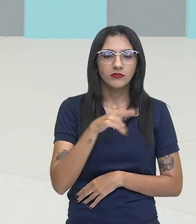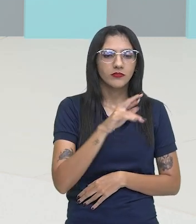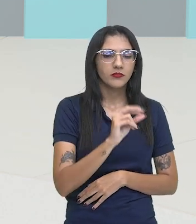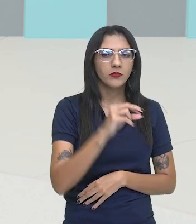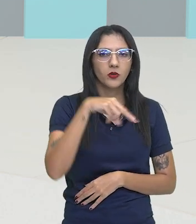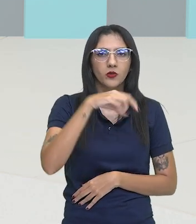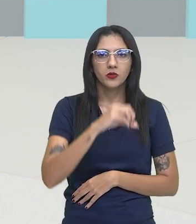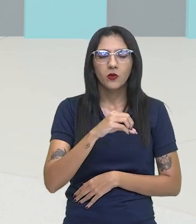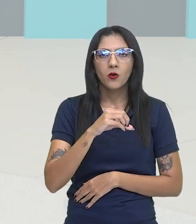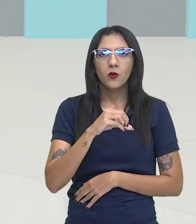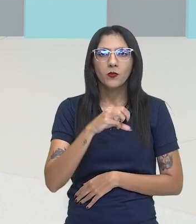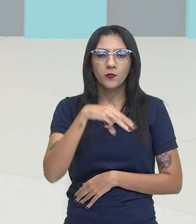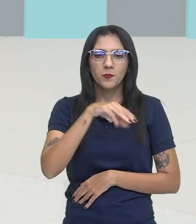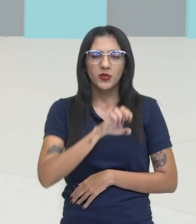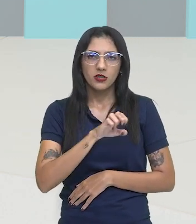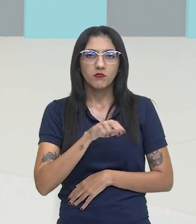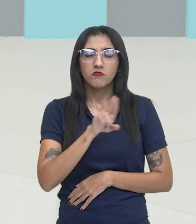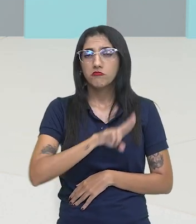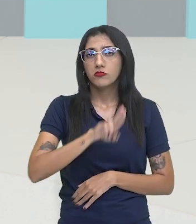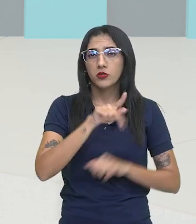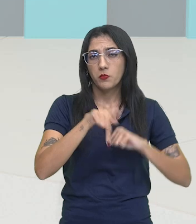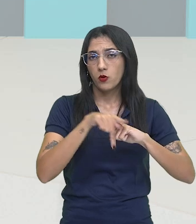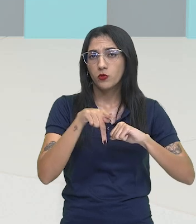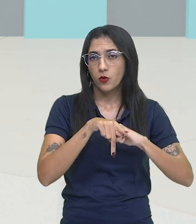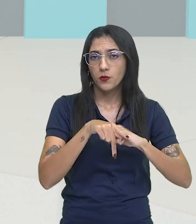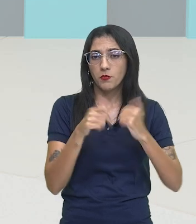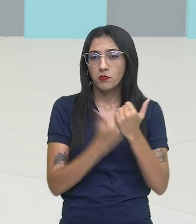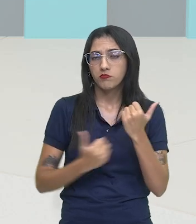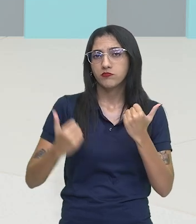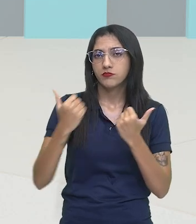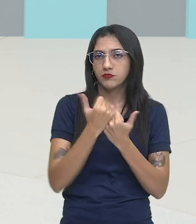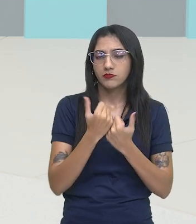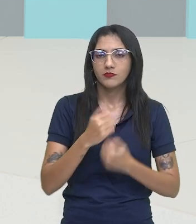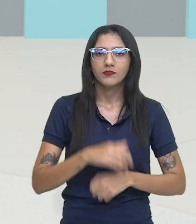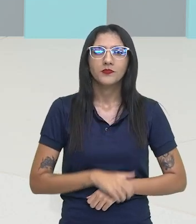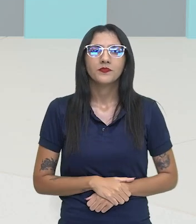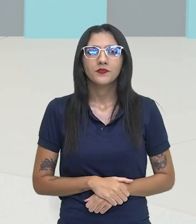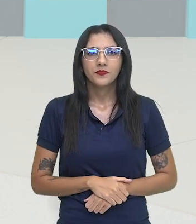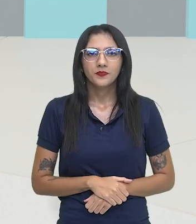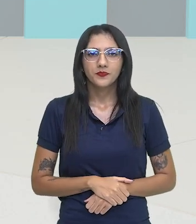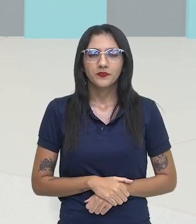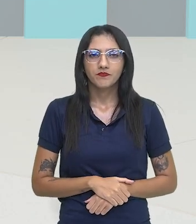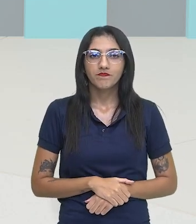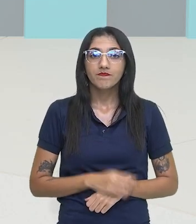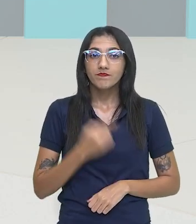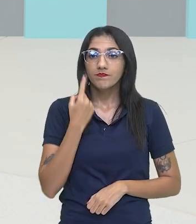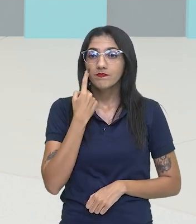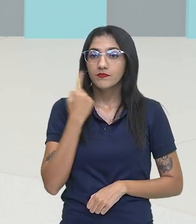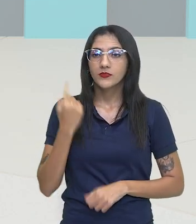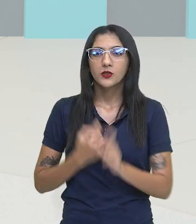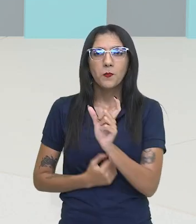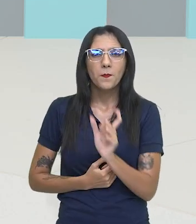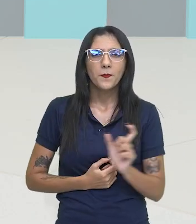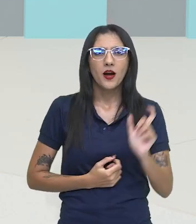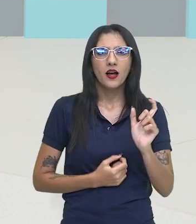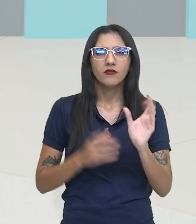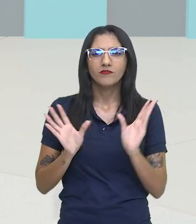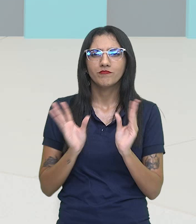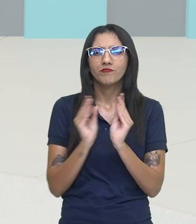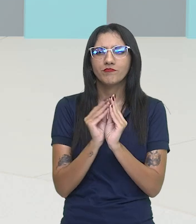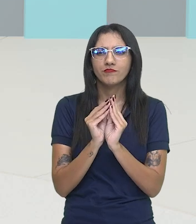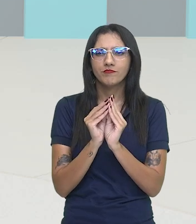pronominalização, uso de pronomes, tá bom? Acompanhe o próximo aí comigo, que é a palavra síntese.